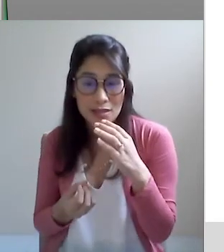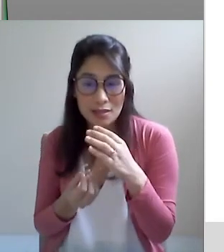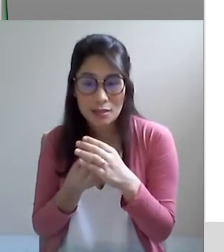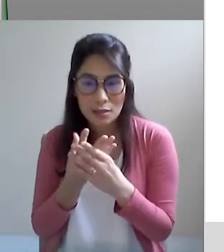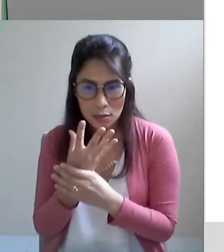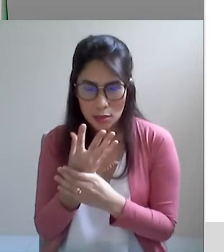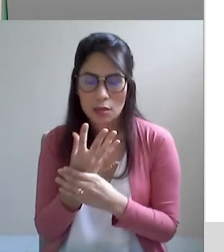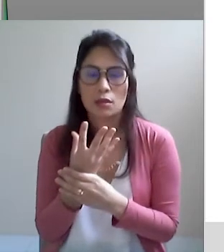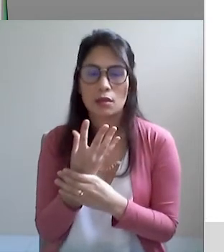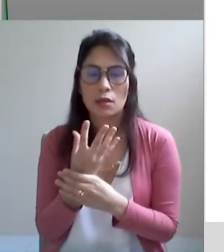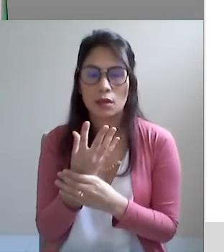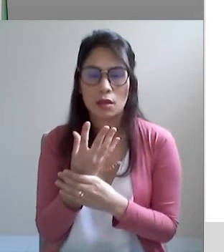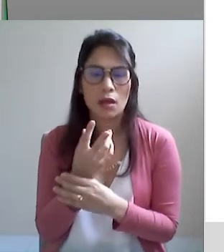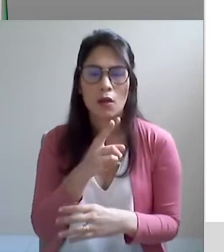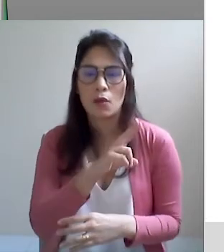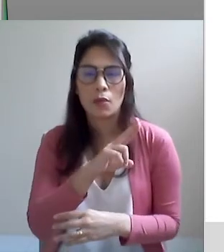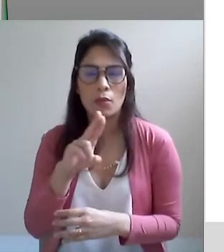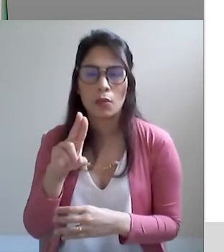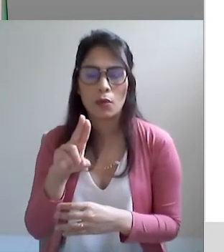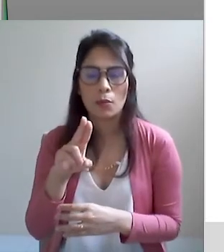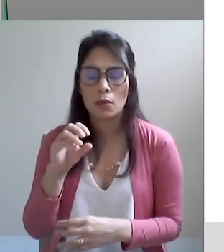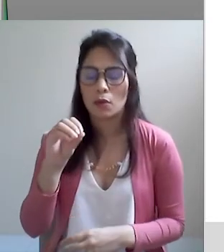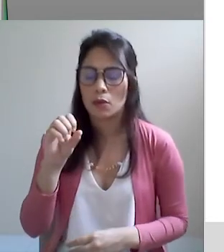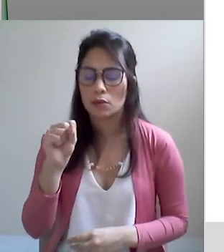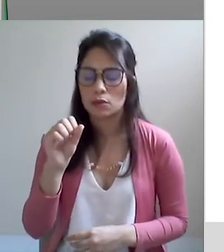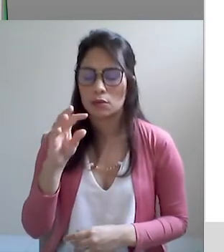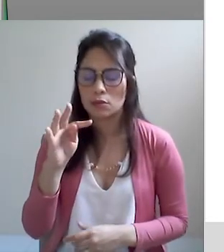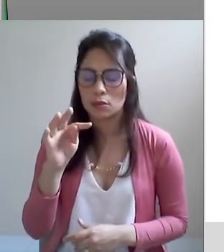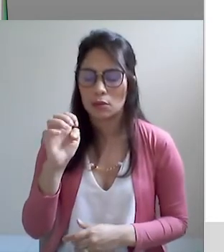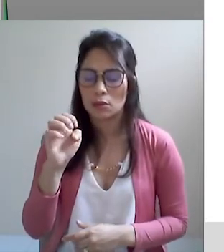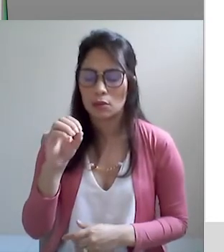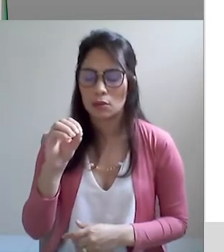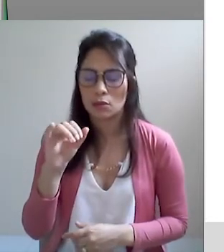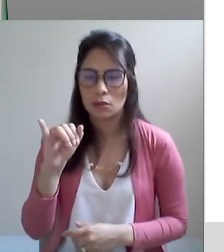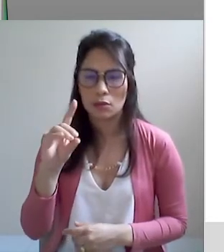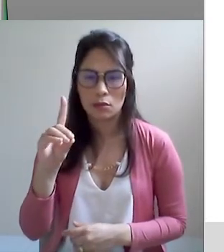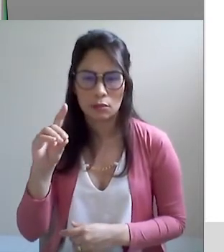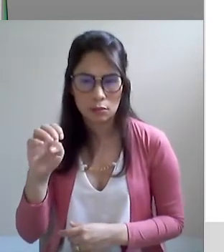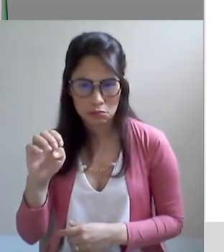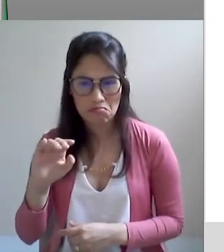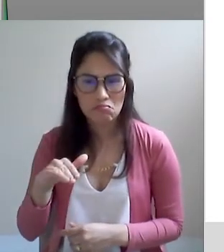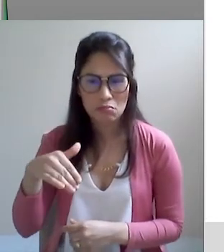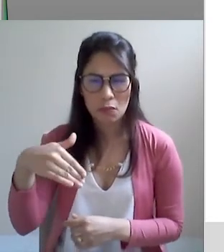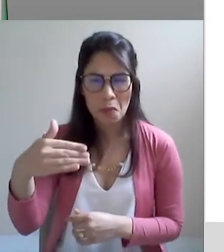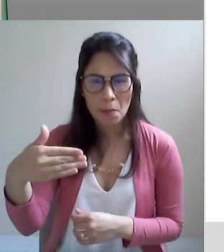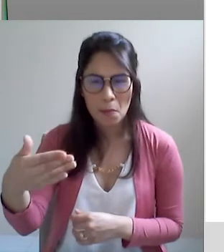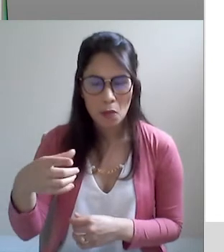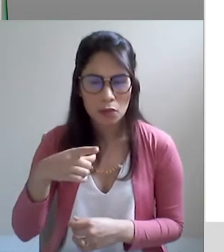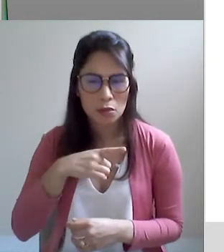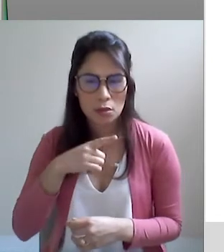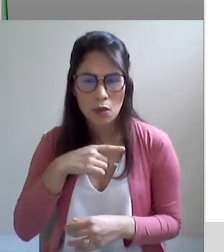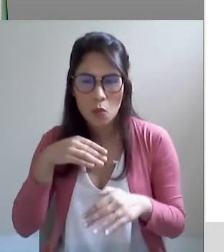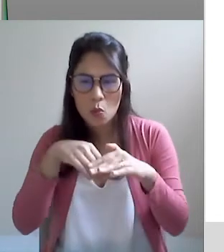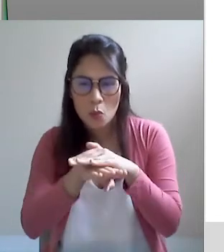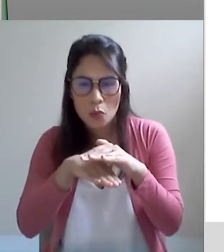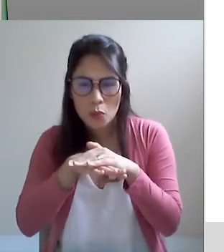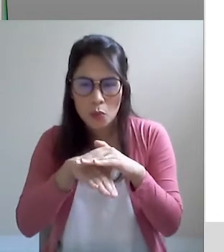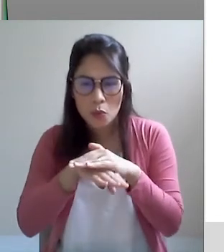é liberada encapsulada e ainda não mineralizada, sendo denominada de